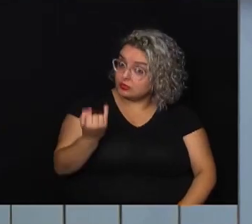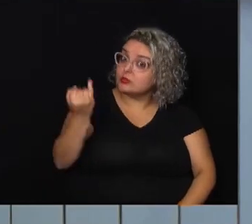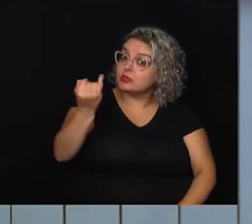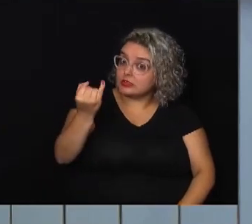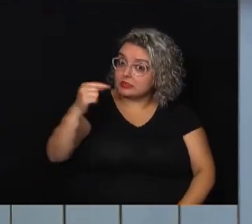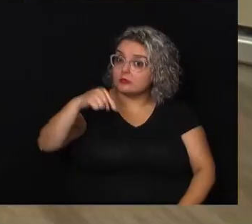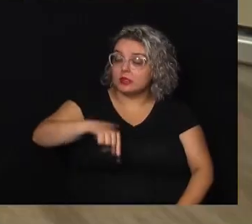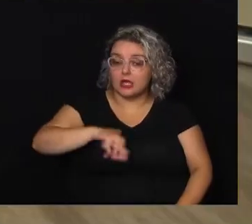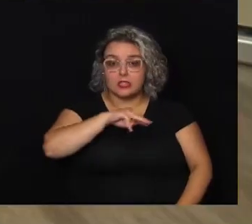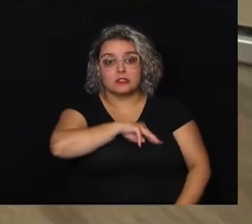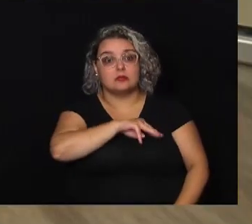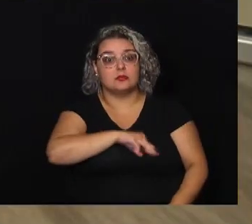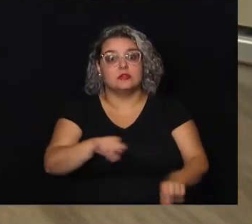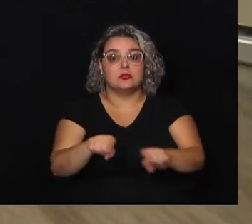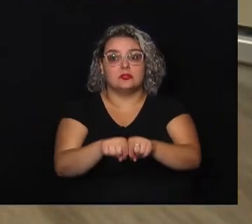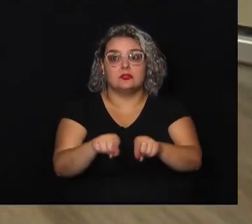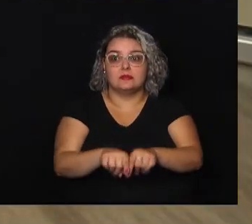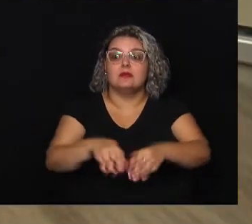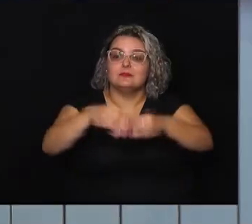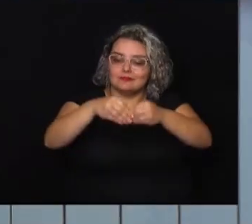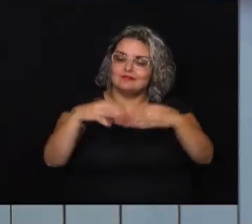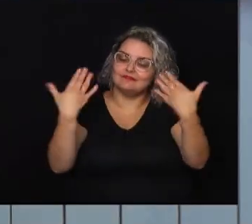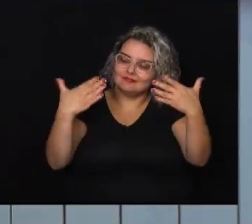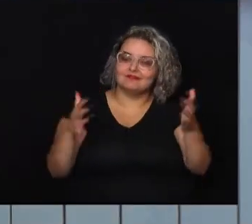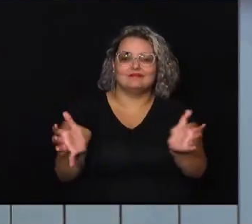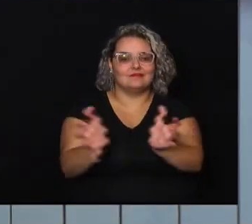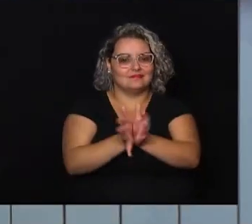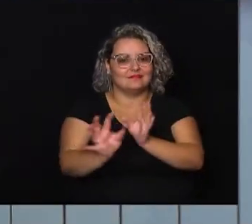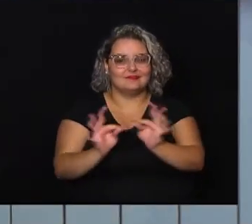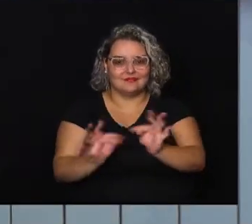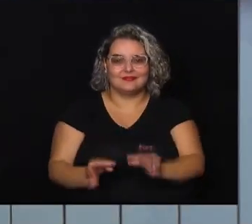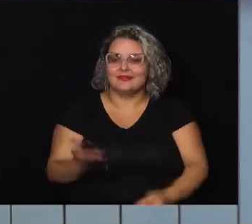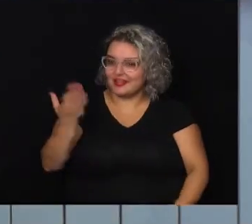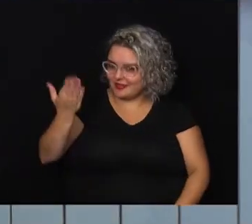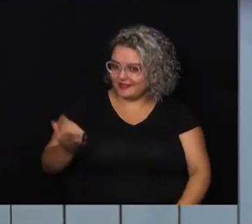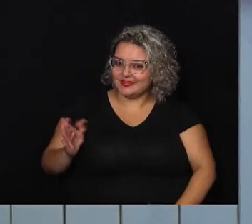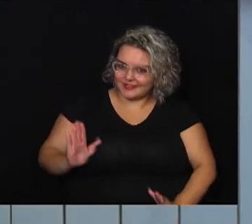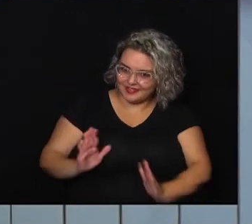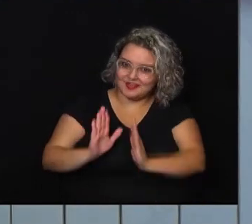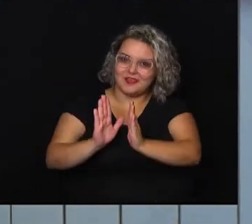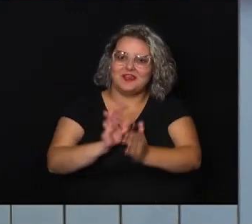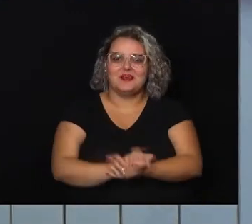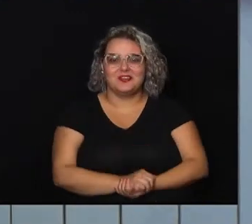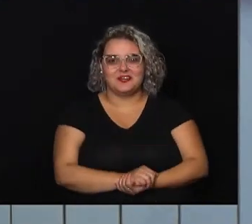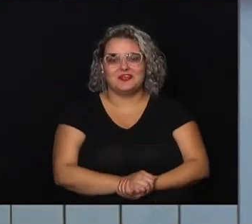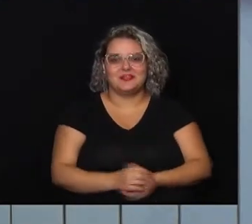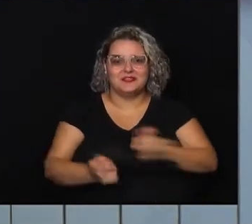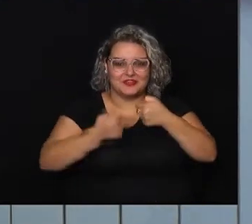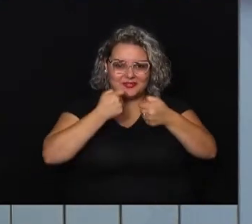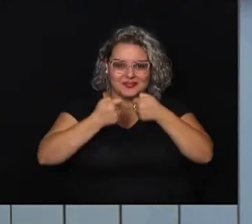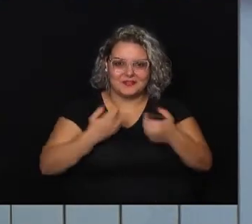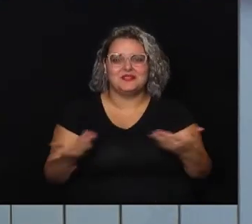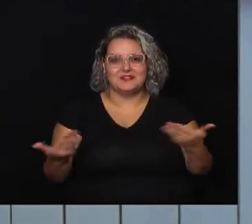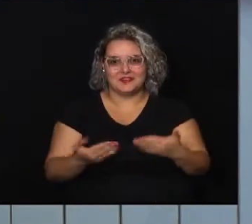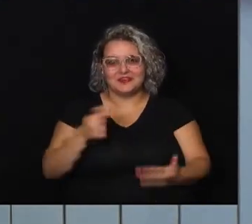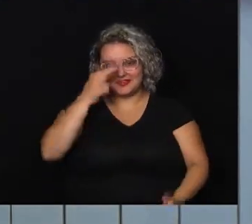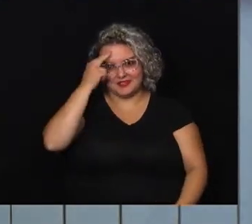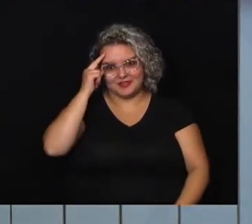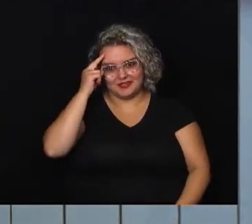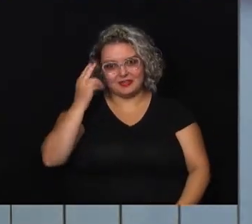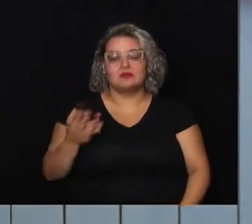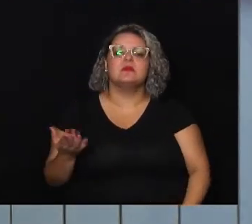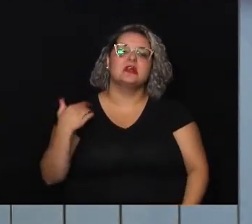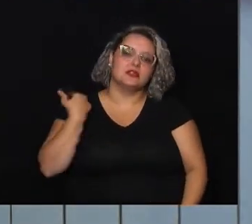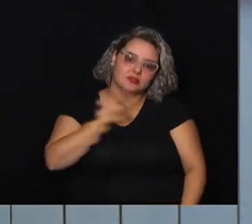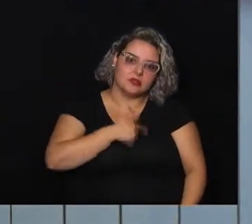essa missão também. Então, cumprimento a toda a equipe técnica, você que está à frente aí como entrevistador hoje, Gabriel. Sim. Mas a gente sabe